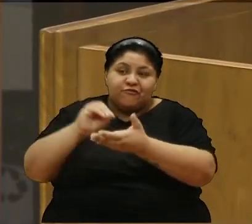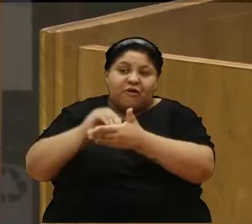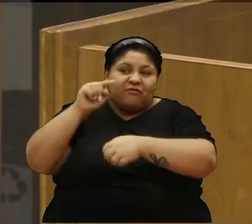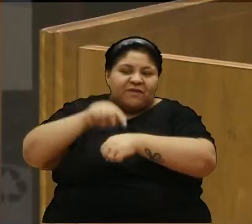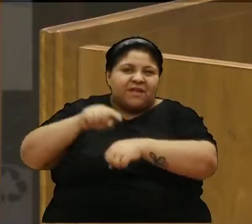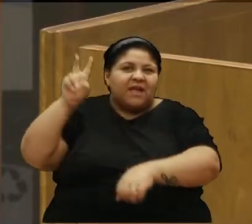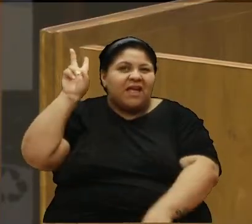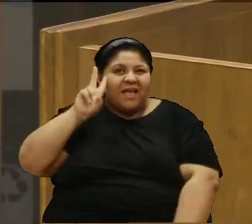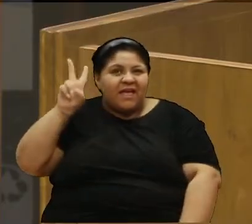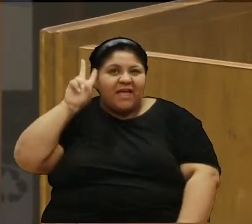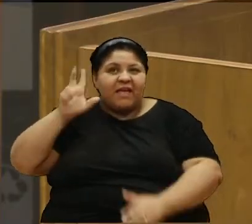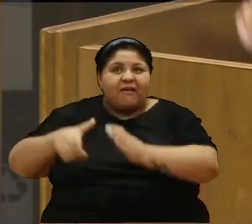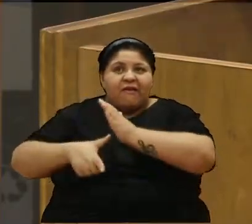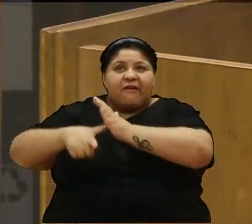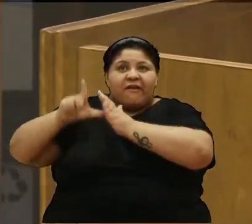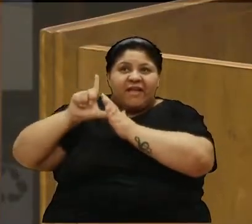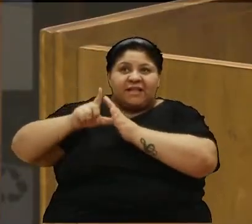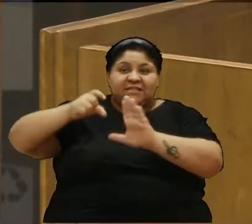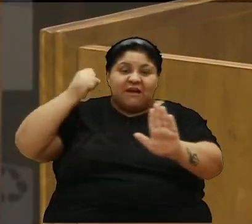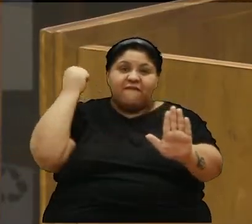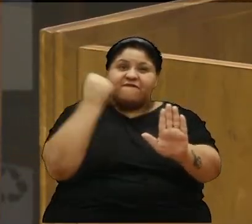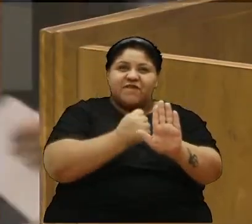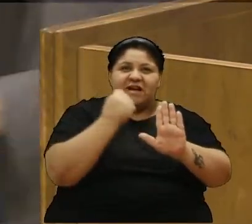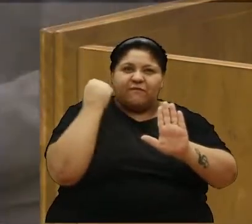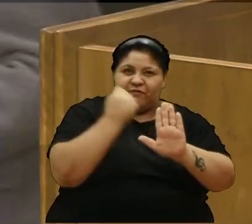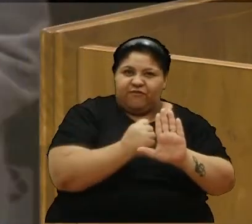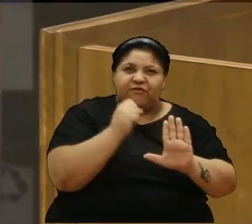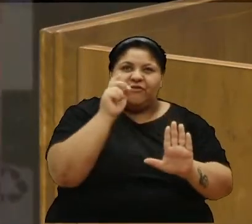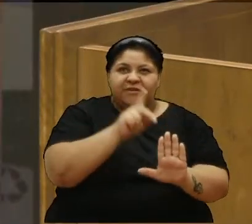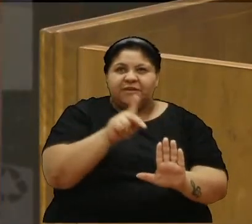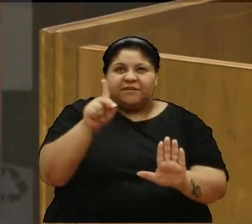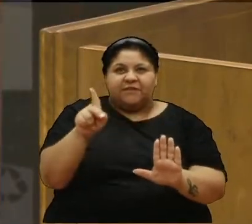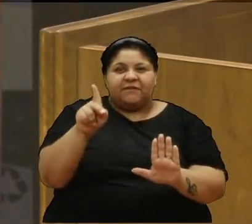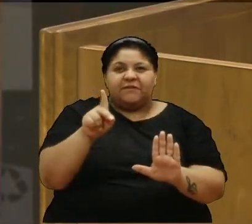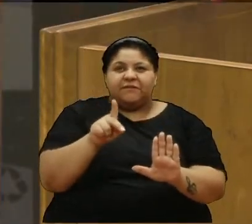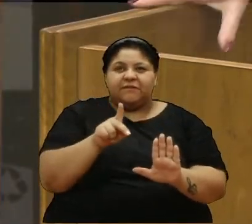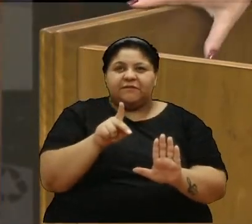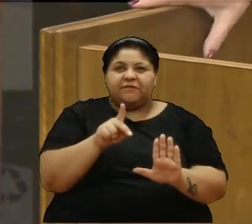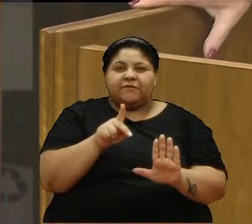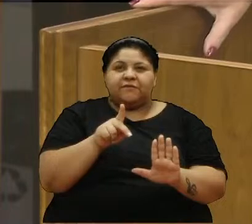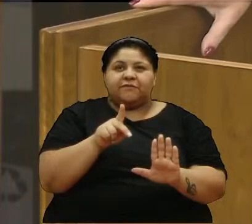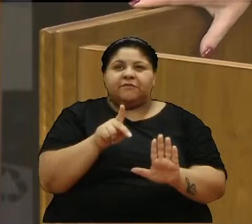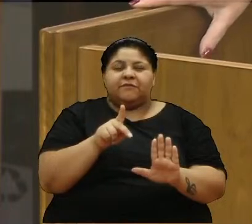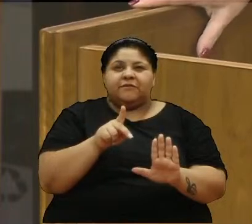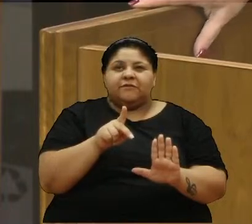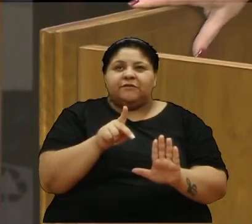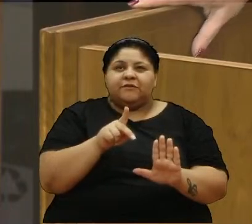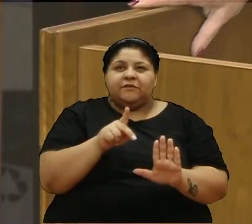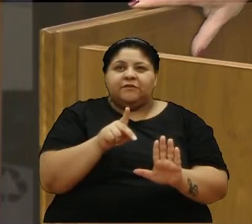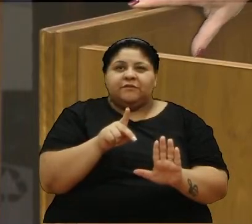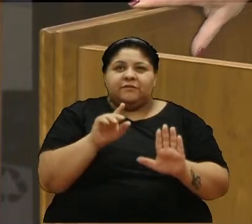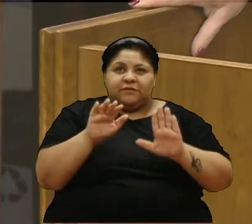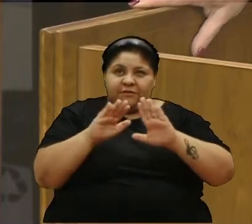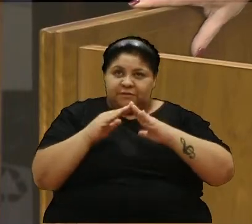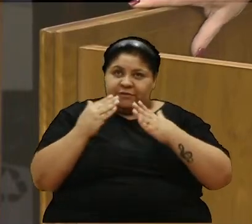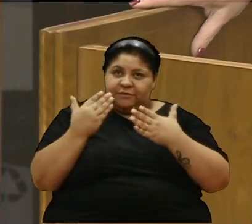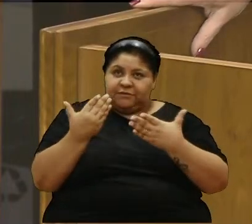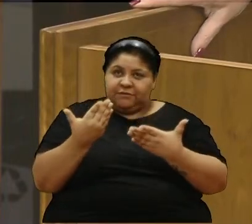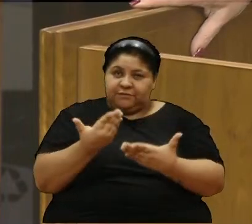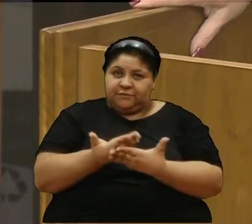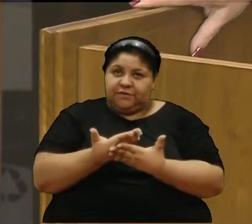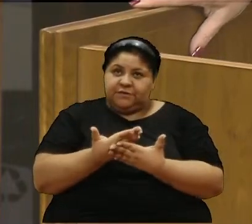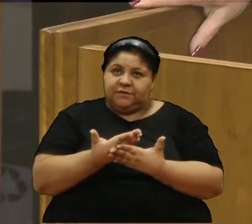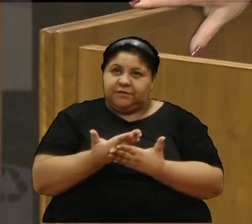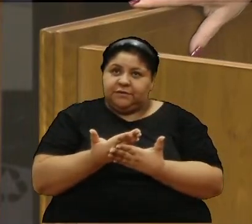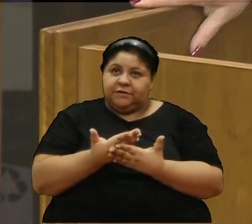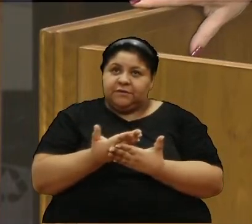lembrar que antes da facada da professora do ensino, das escolas do